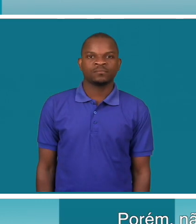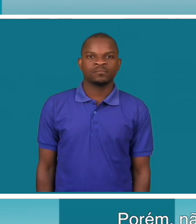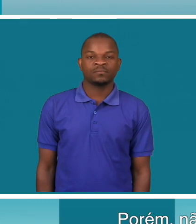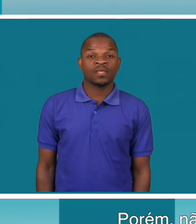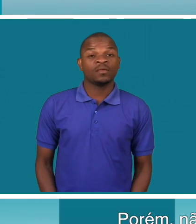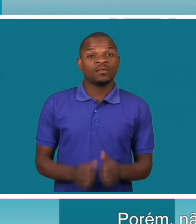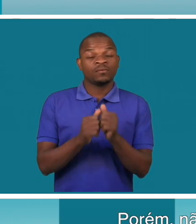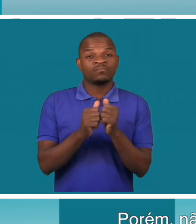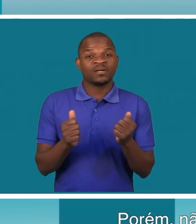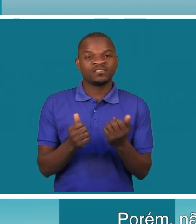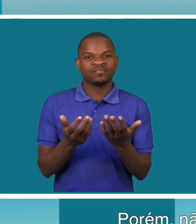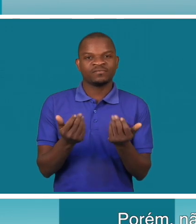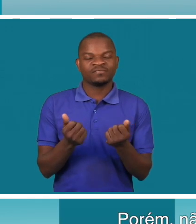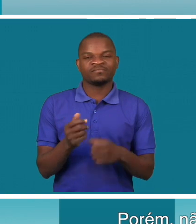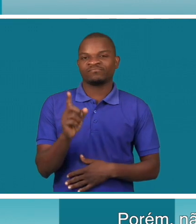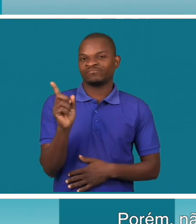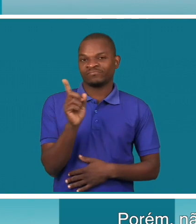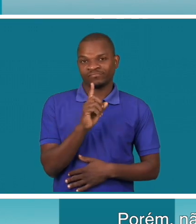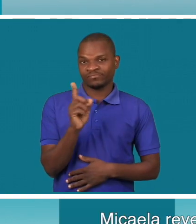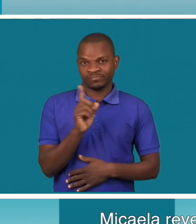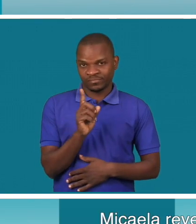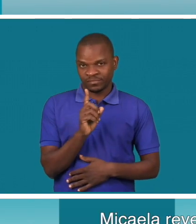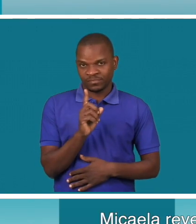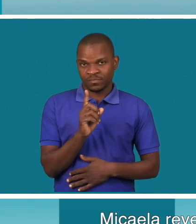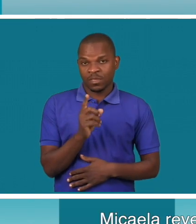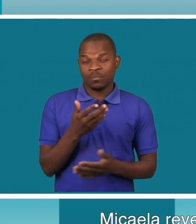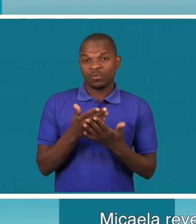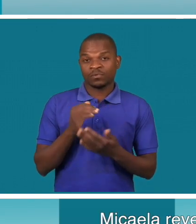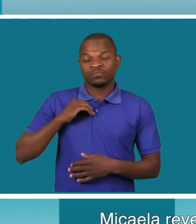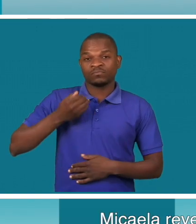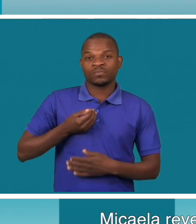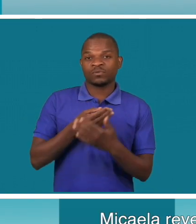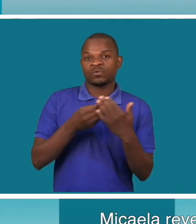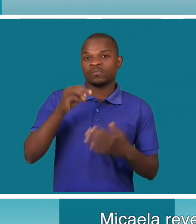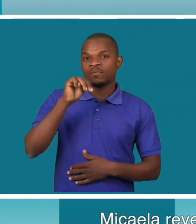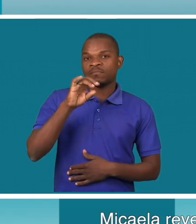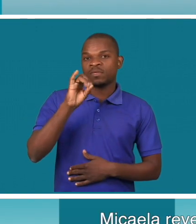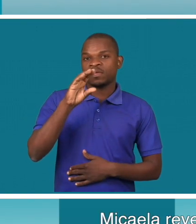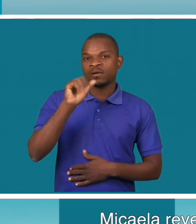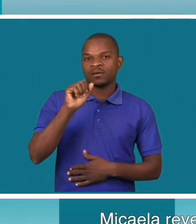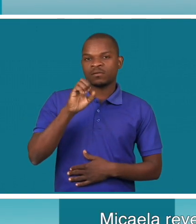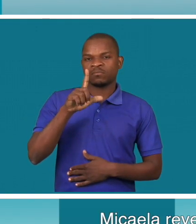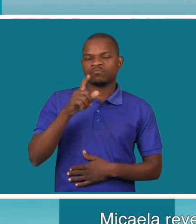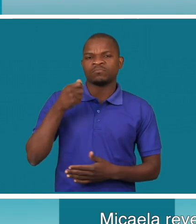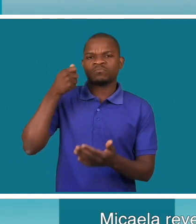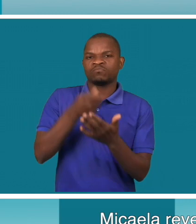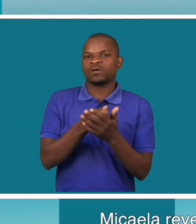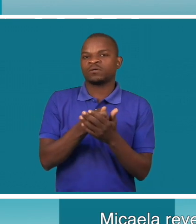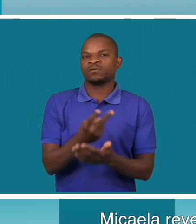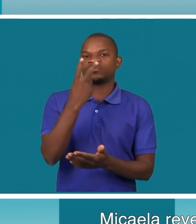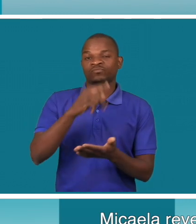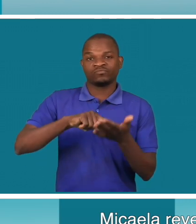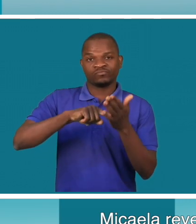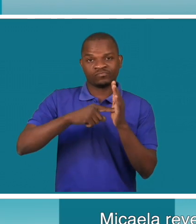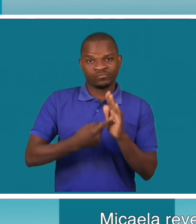Porém, não é tão fácil como podem parecer. Micael revela que pagam a passagem a dobrar, ou seja,